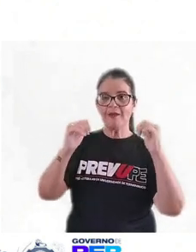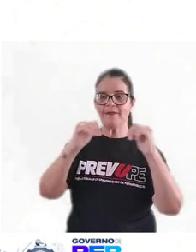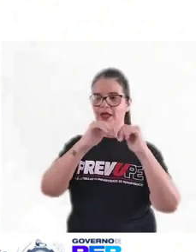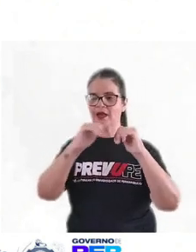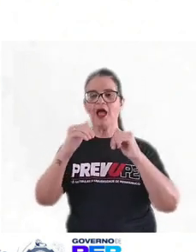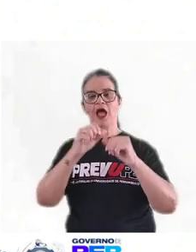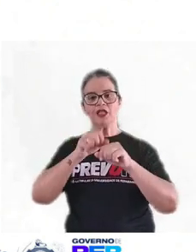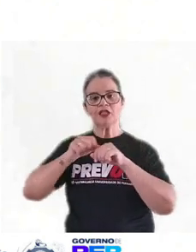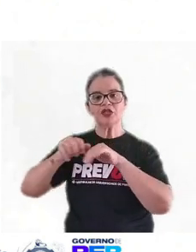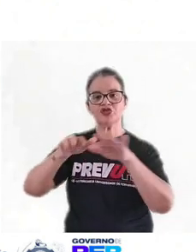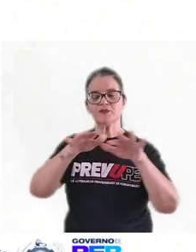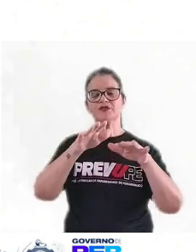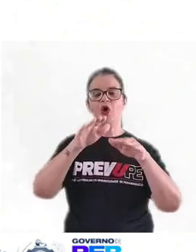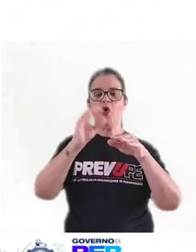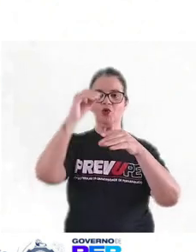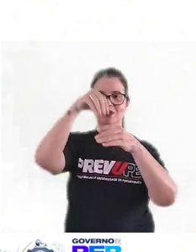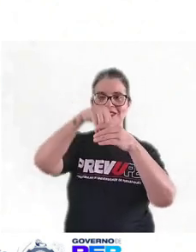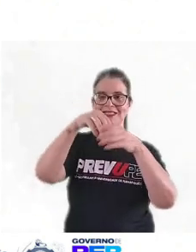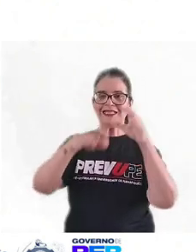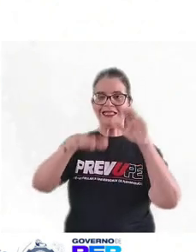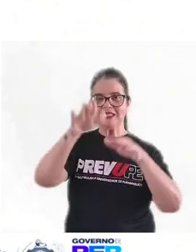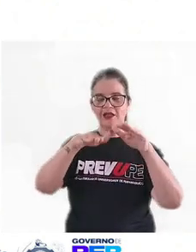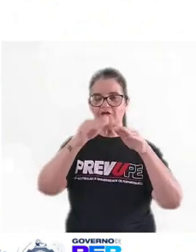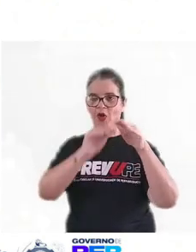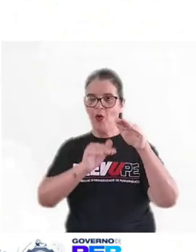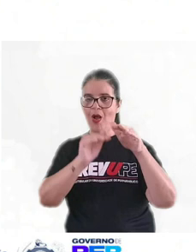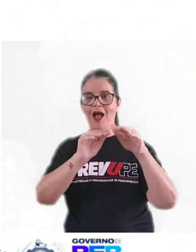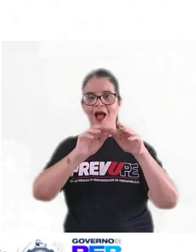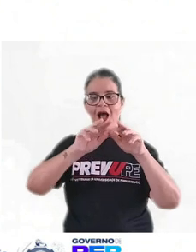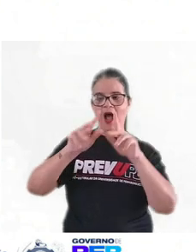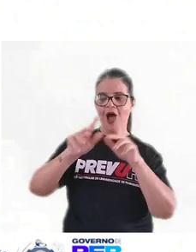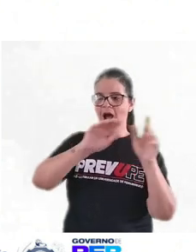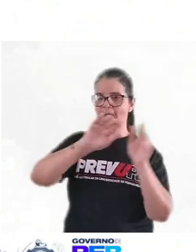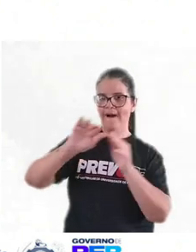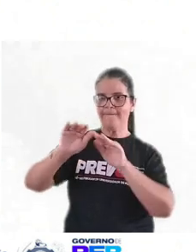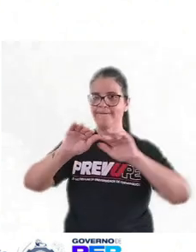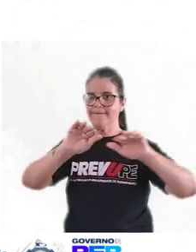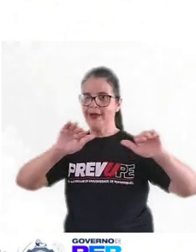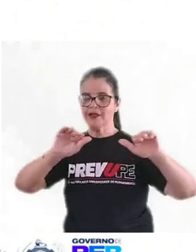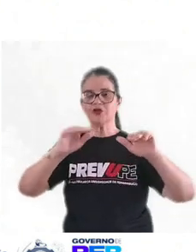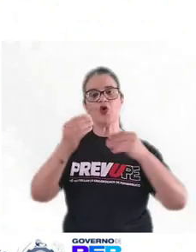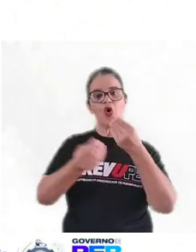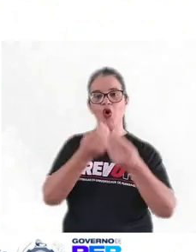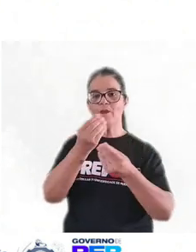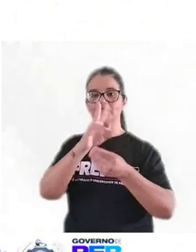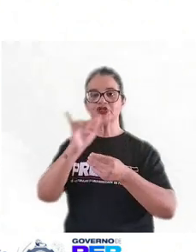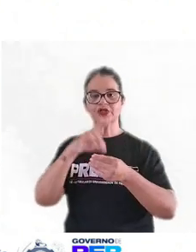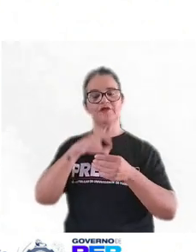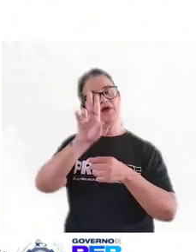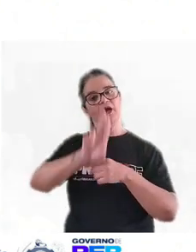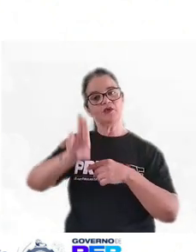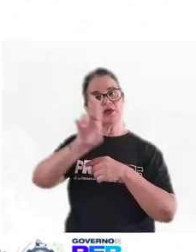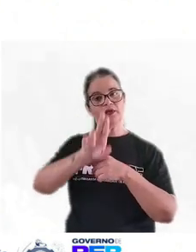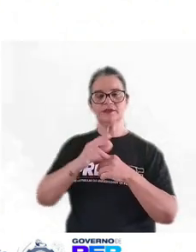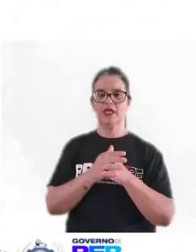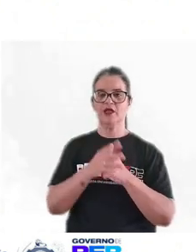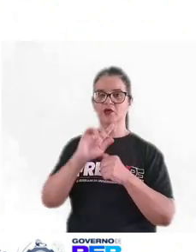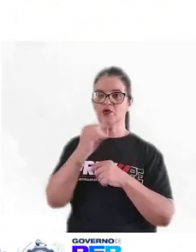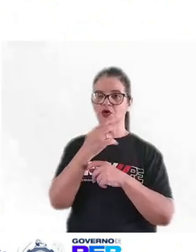separar ela aqui, a distribuição dos subníveis à parte. Então, como é que nós vamos